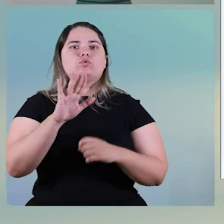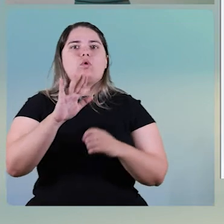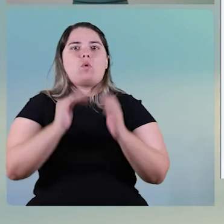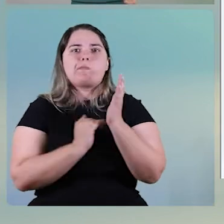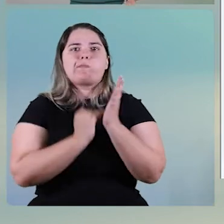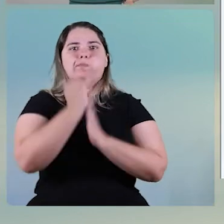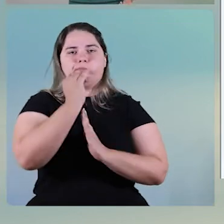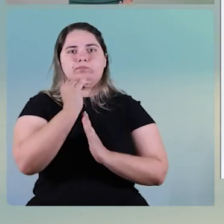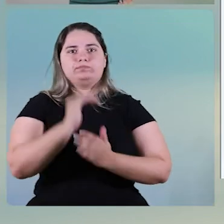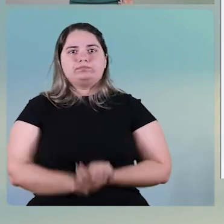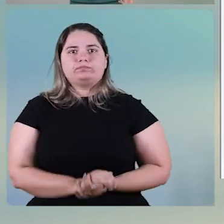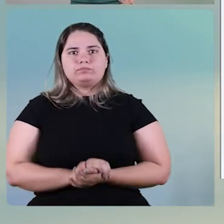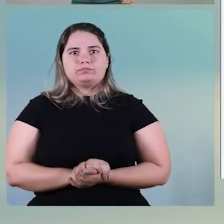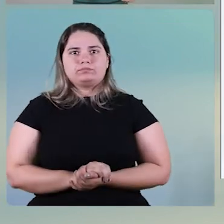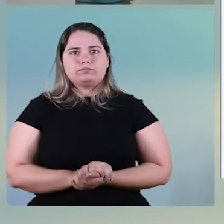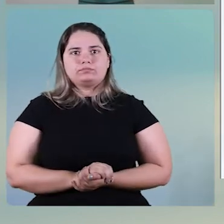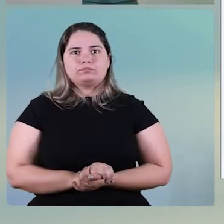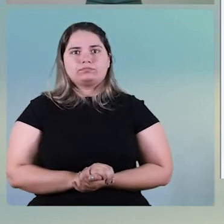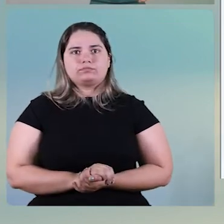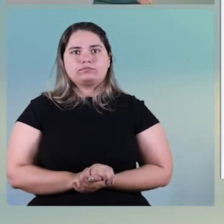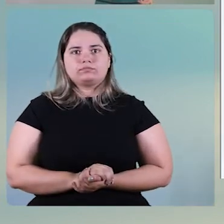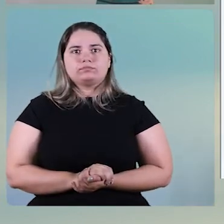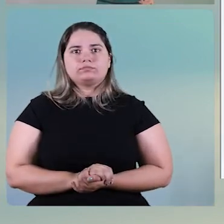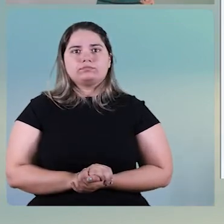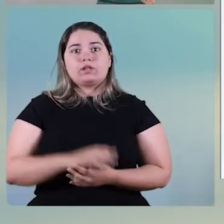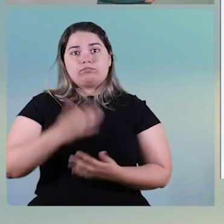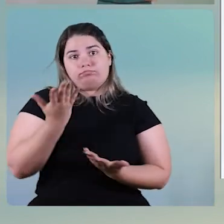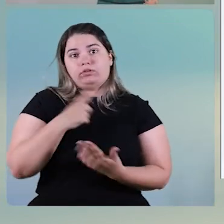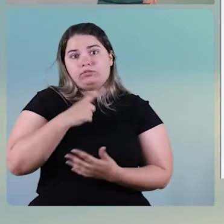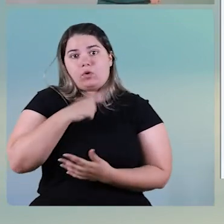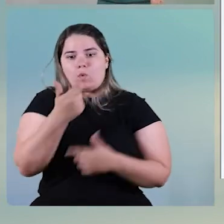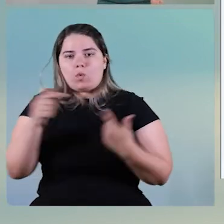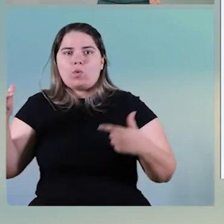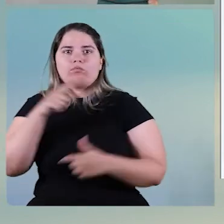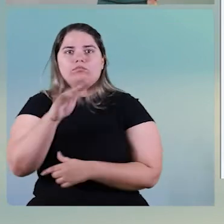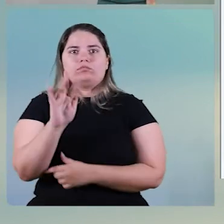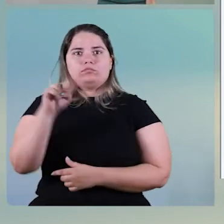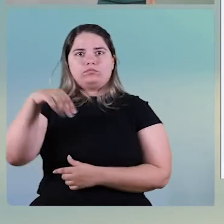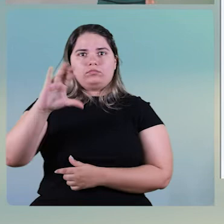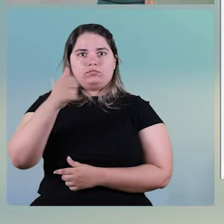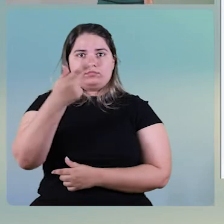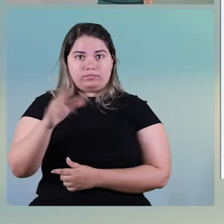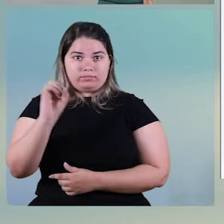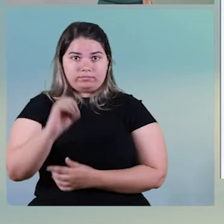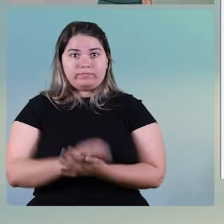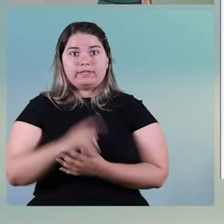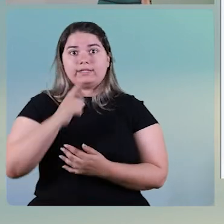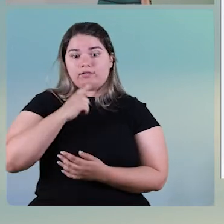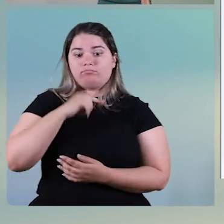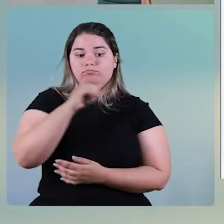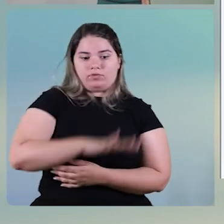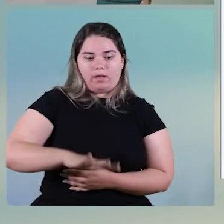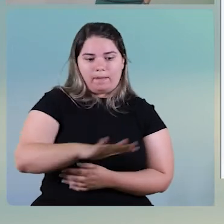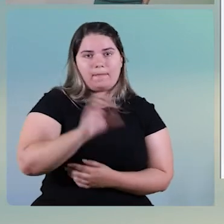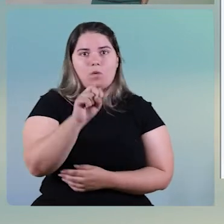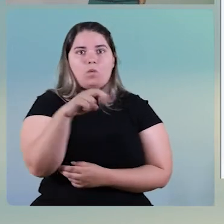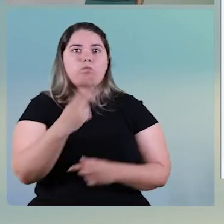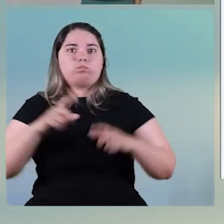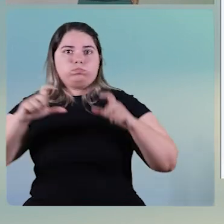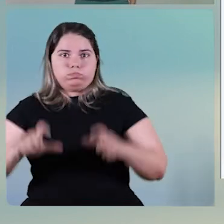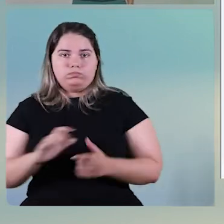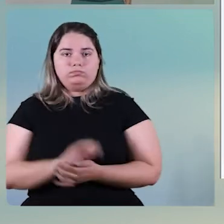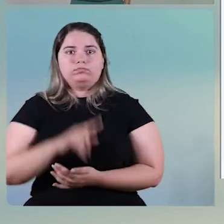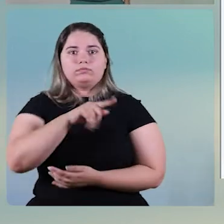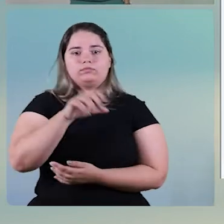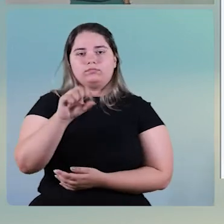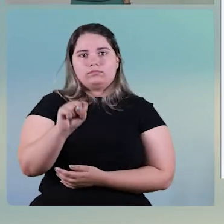Vamos então a outras funções, né? A função da posição, a função horária do espaço ou da posição, que vai ser